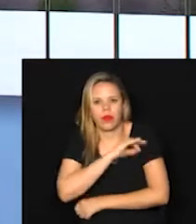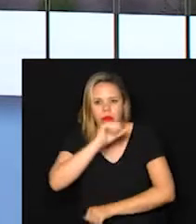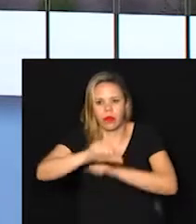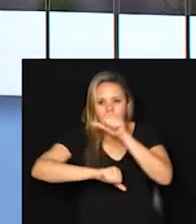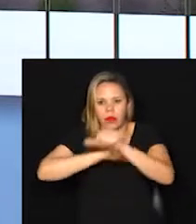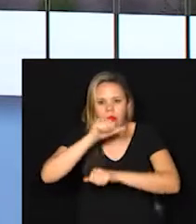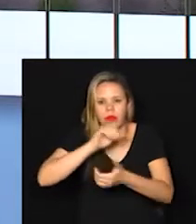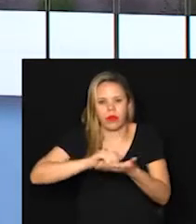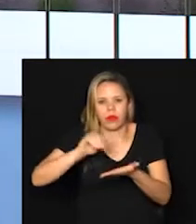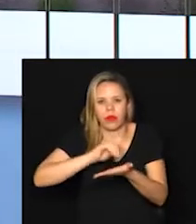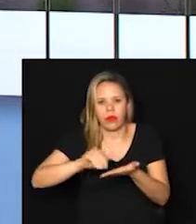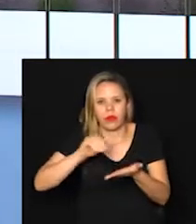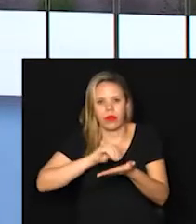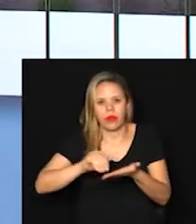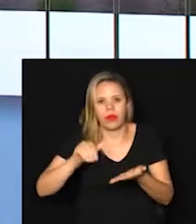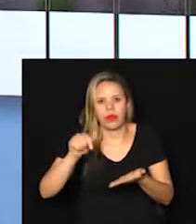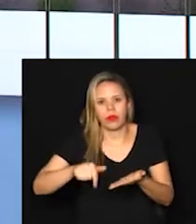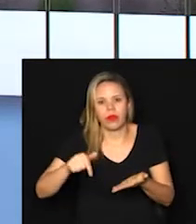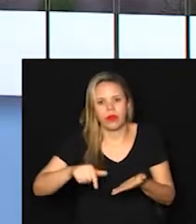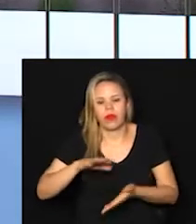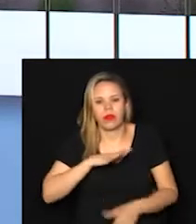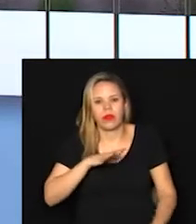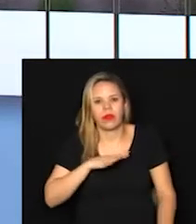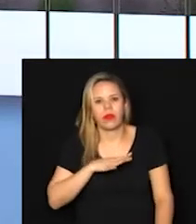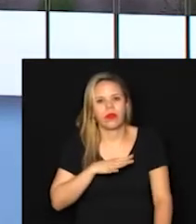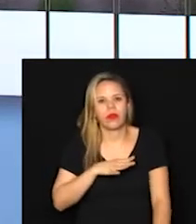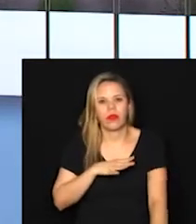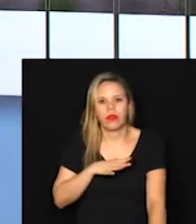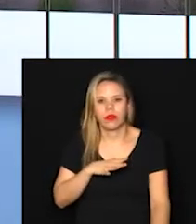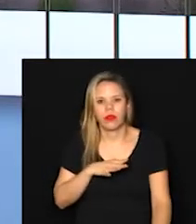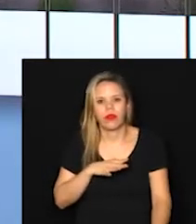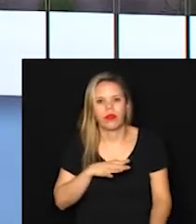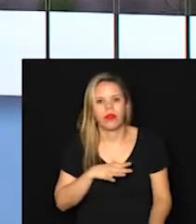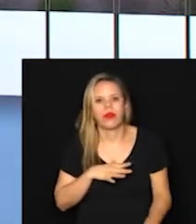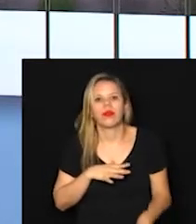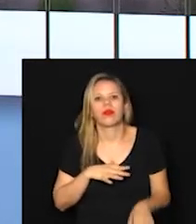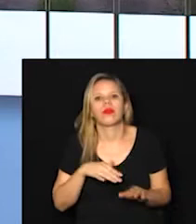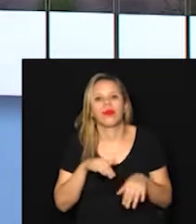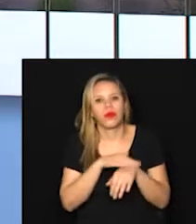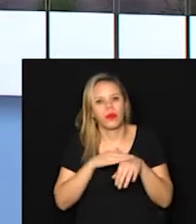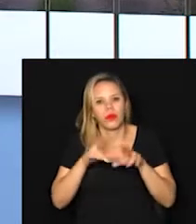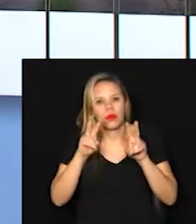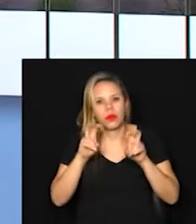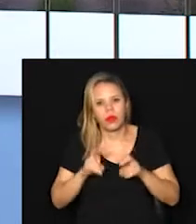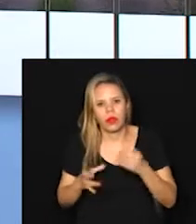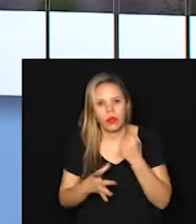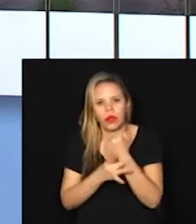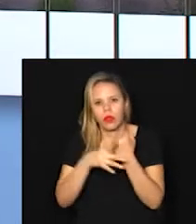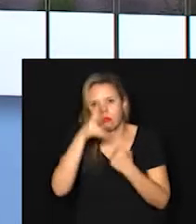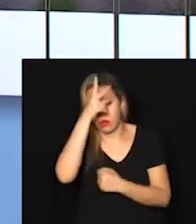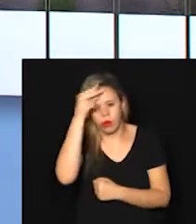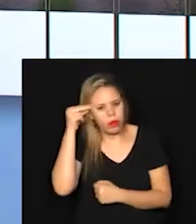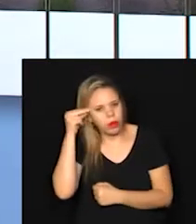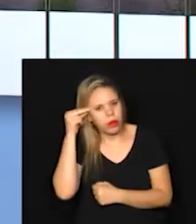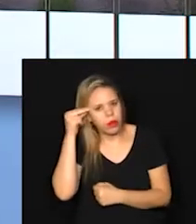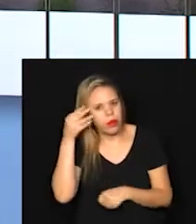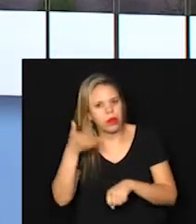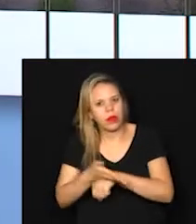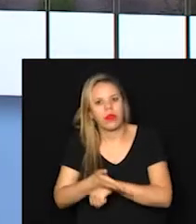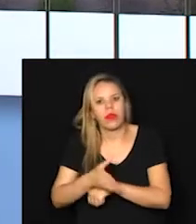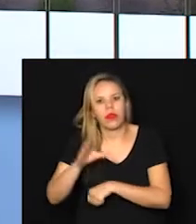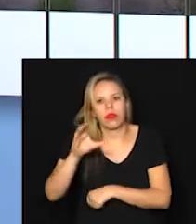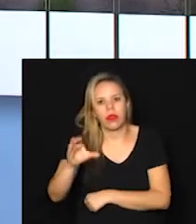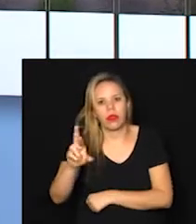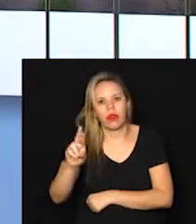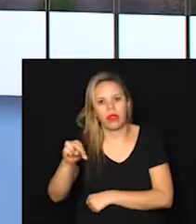de secretariado aqui na nossa cidade. Nos assuntos de cooperação e de segurança pública, entra